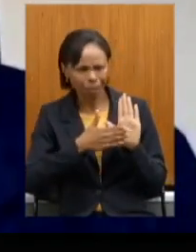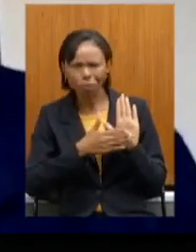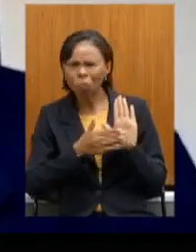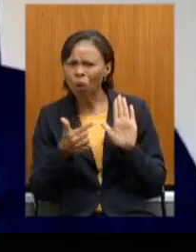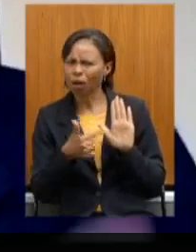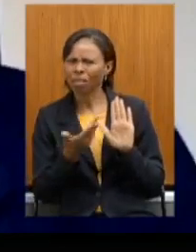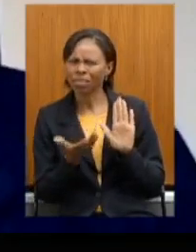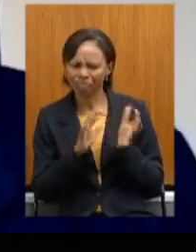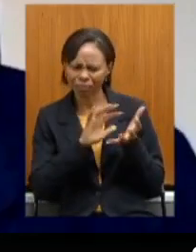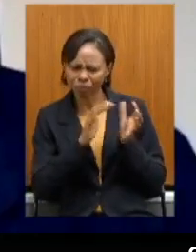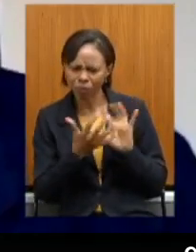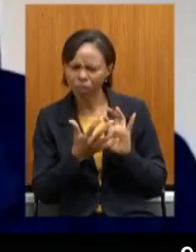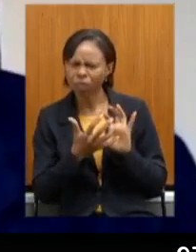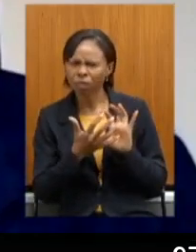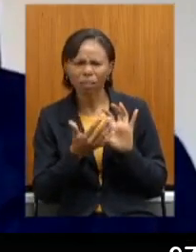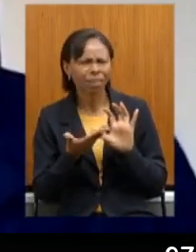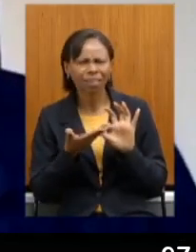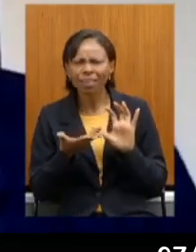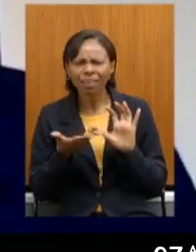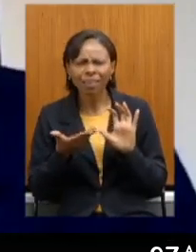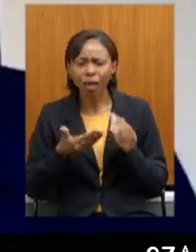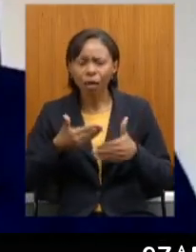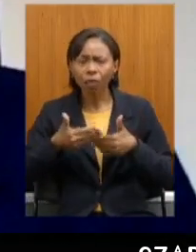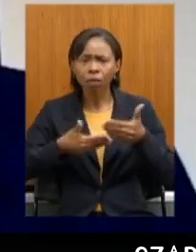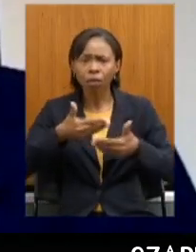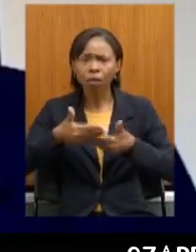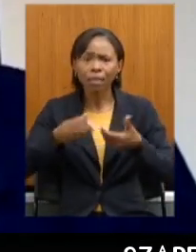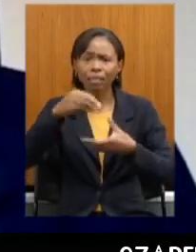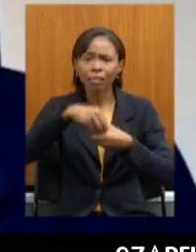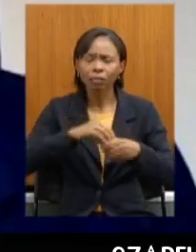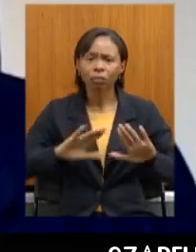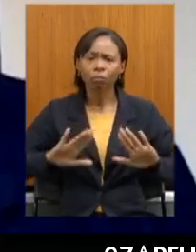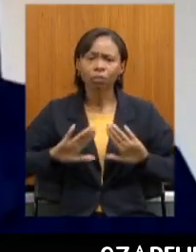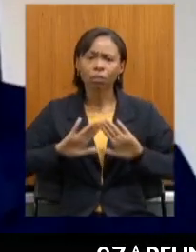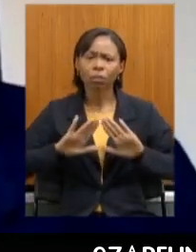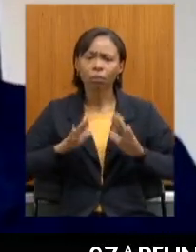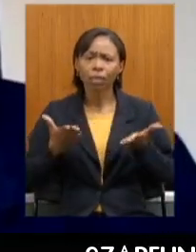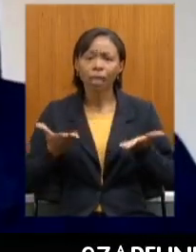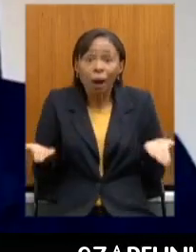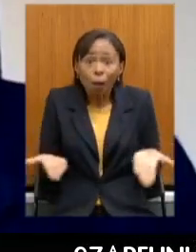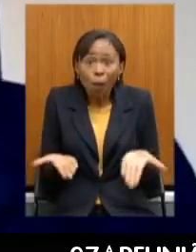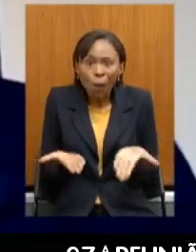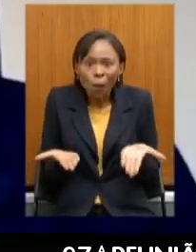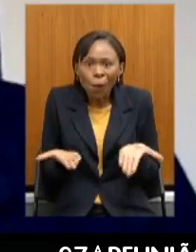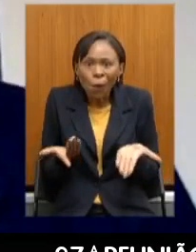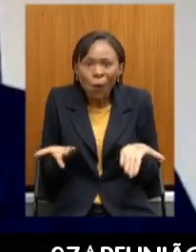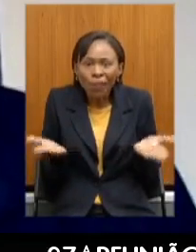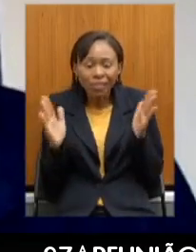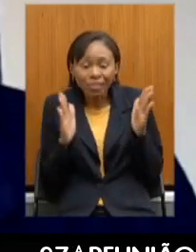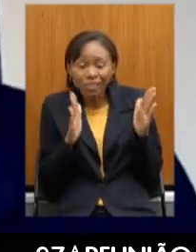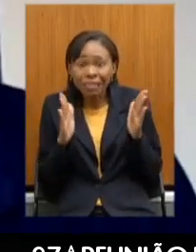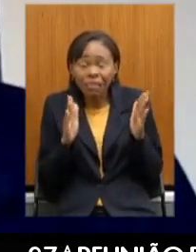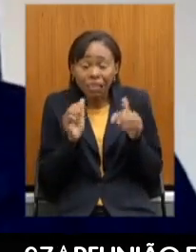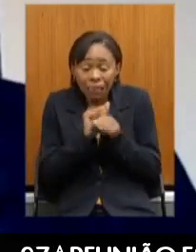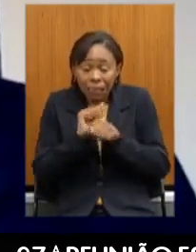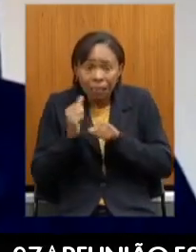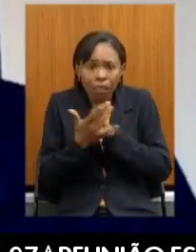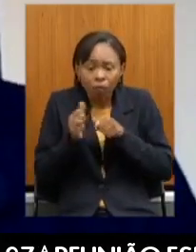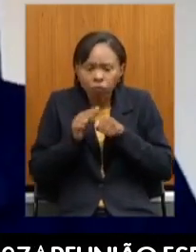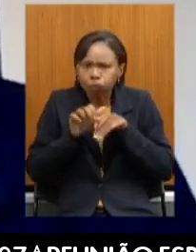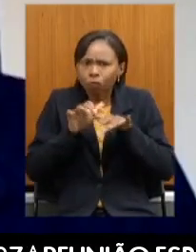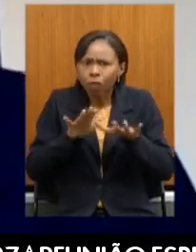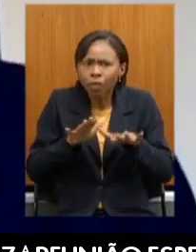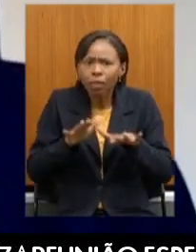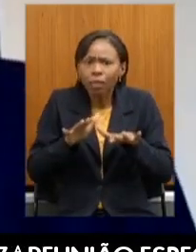essa complexidade, tramitar na Assembleia Legislativa em meio a uma pandemia, sem a